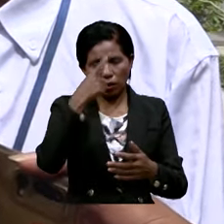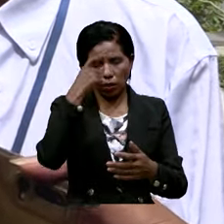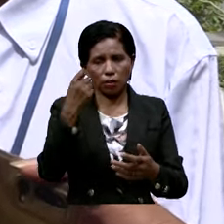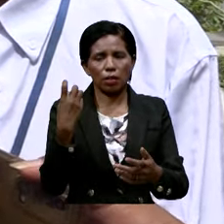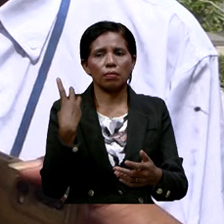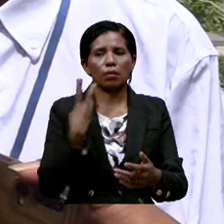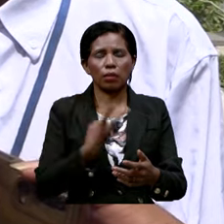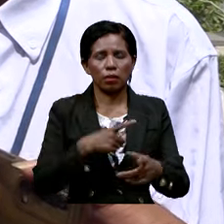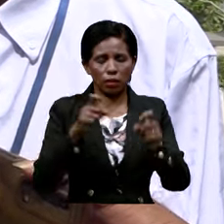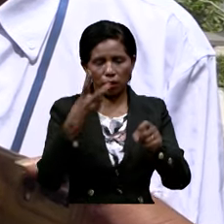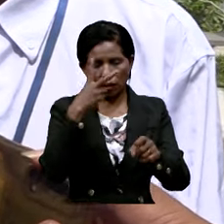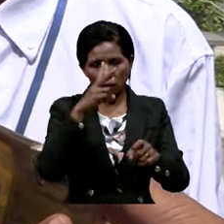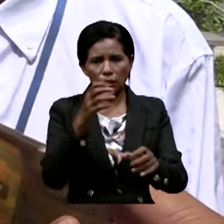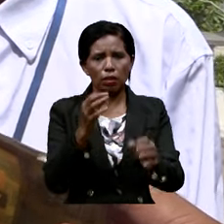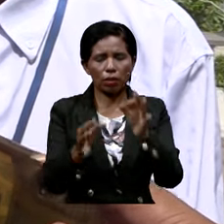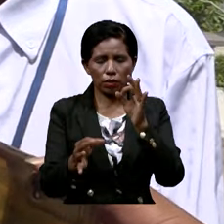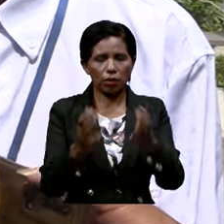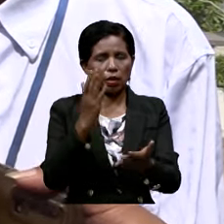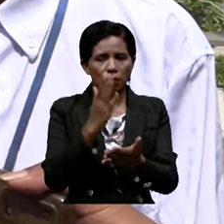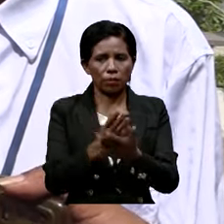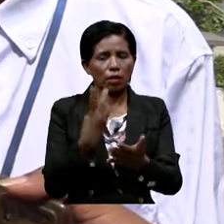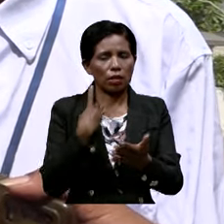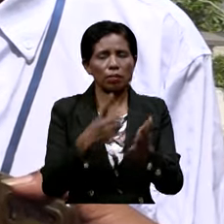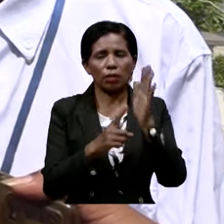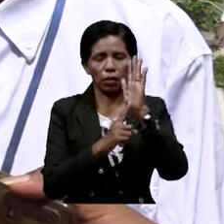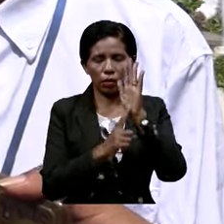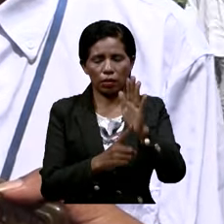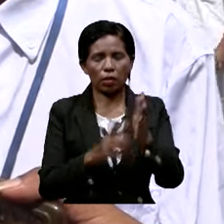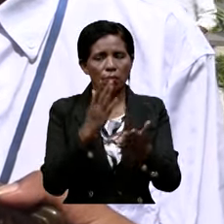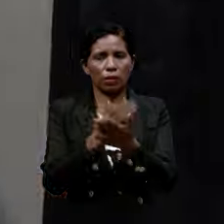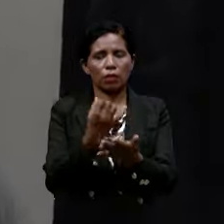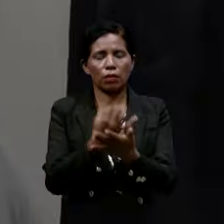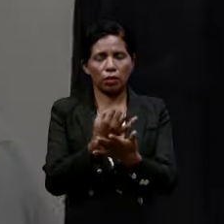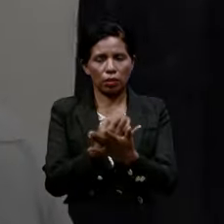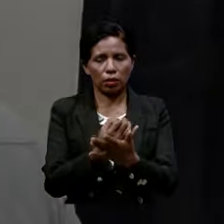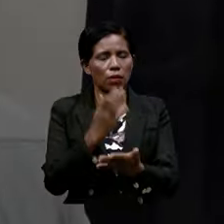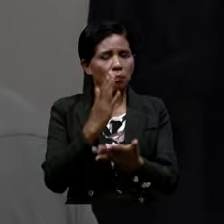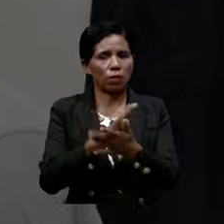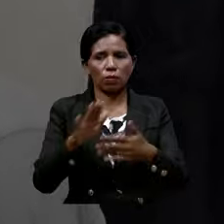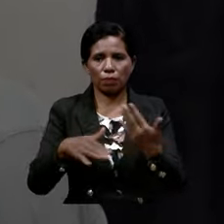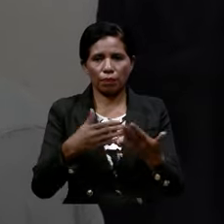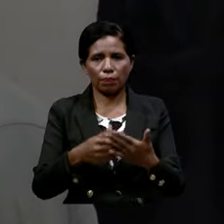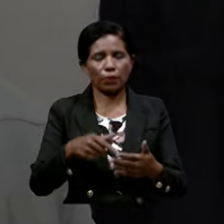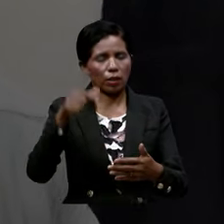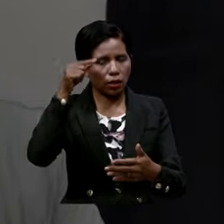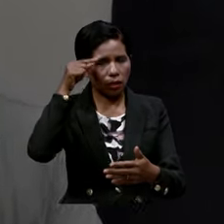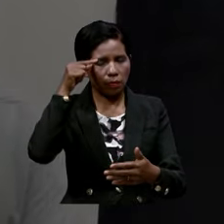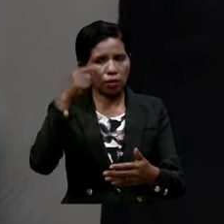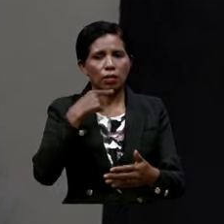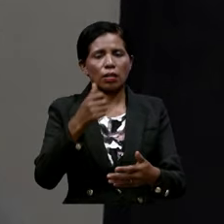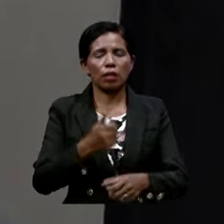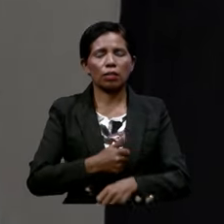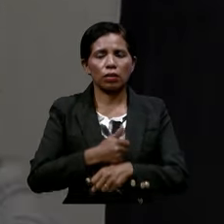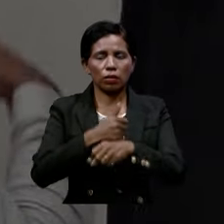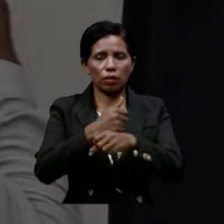tinggi hari ini. Se kare kuandu haparo ina mi hato, kuandu hapara subsidio, hapar hanesan. Gaspar Afonso Hanesan, asesor principal